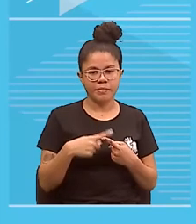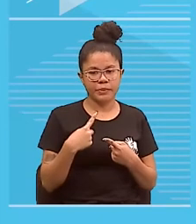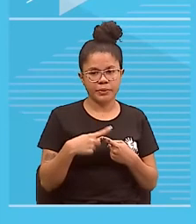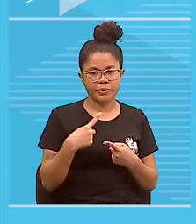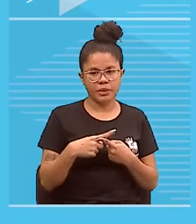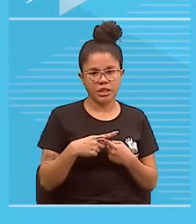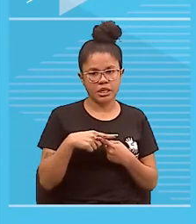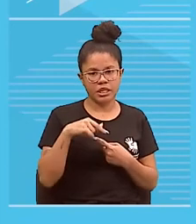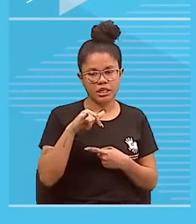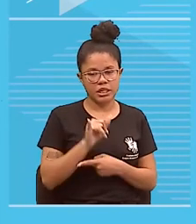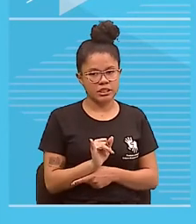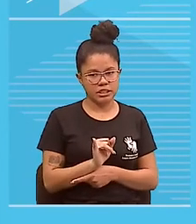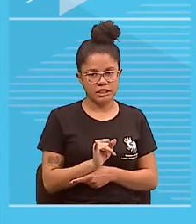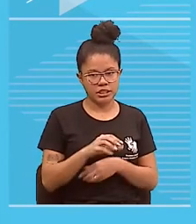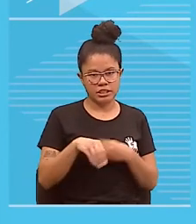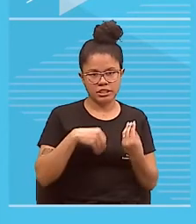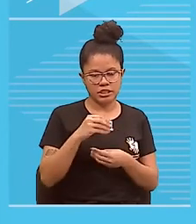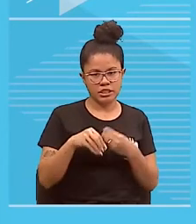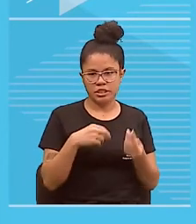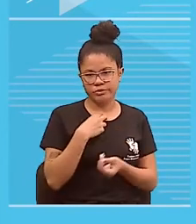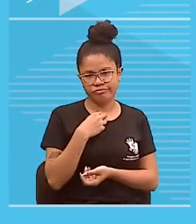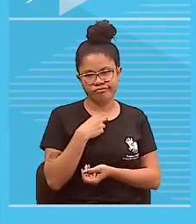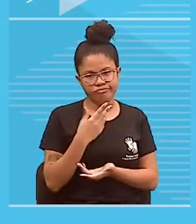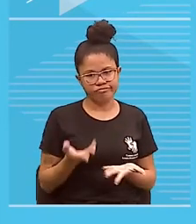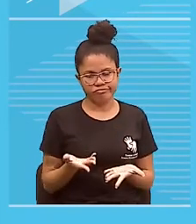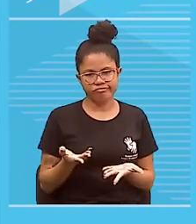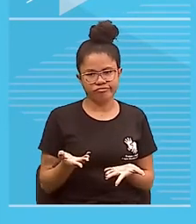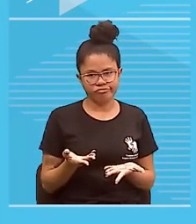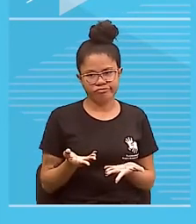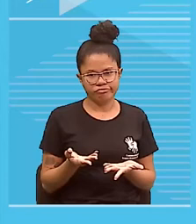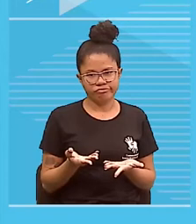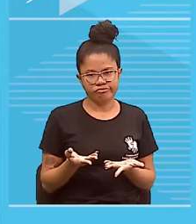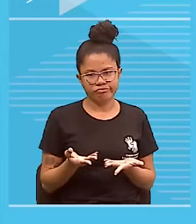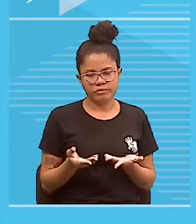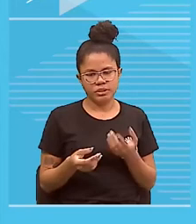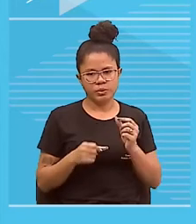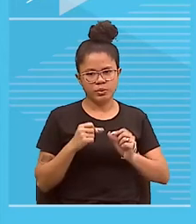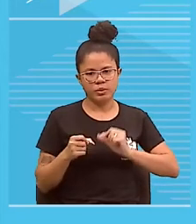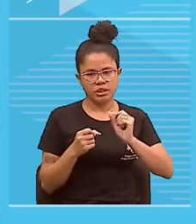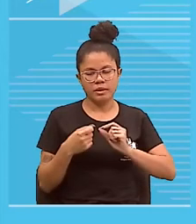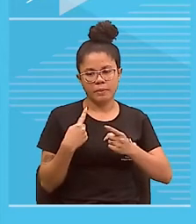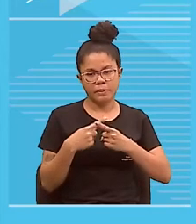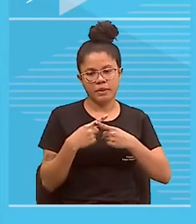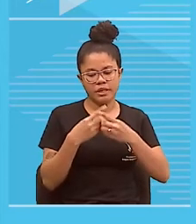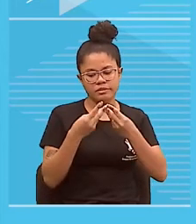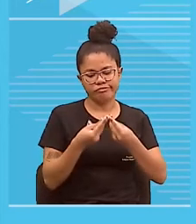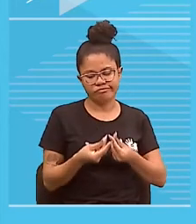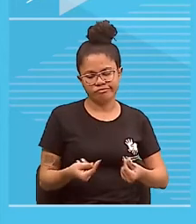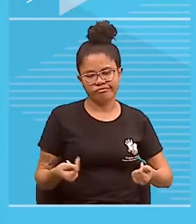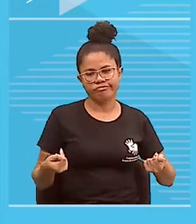eles fossem solúveis não dava para eles participarem de estruturas celulares porque eles não se dissolver